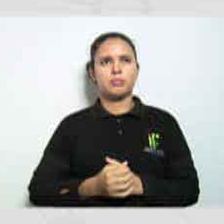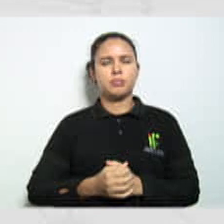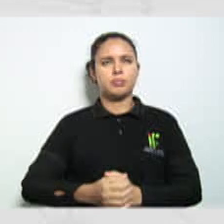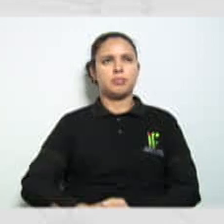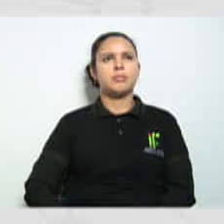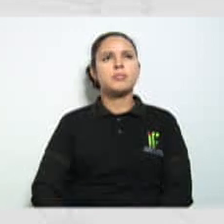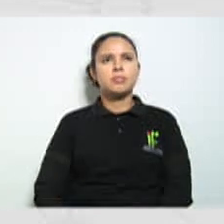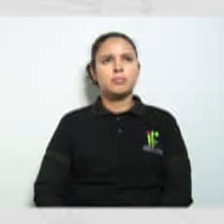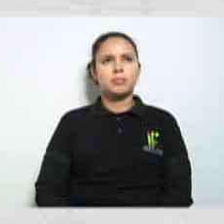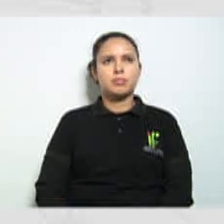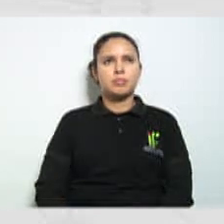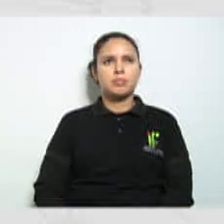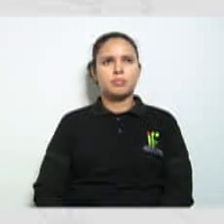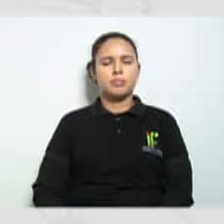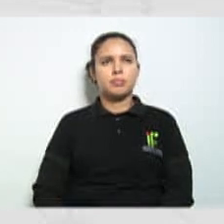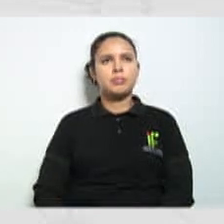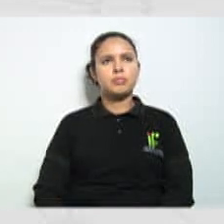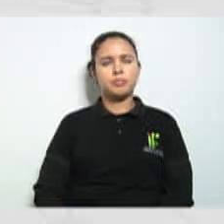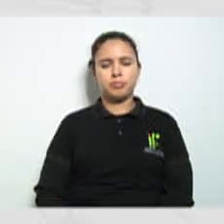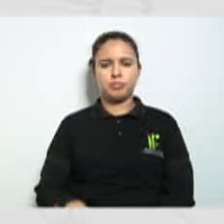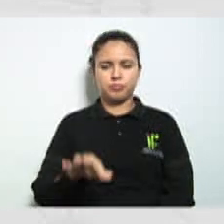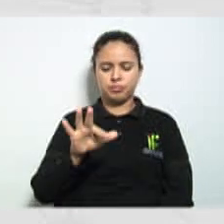o patrimônio.